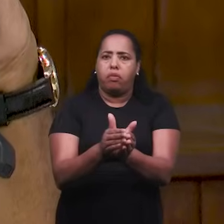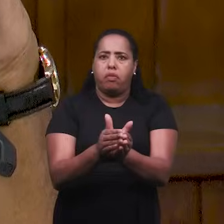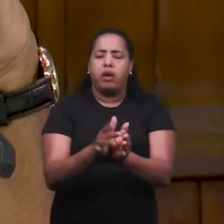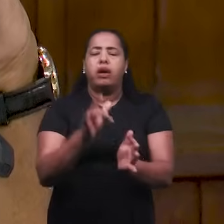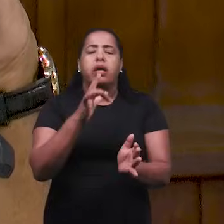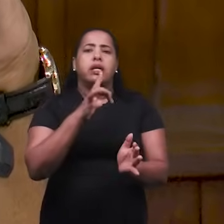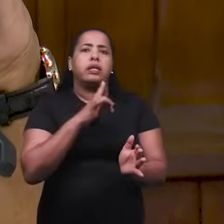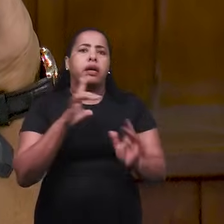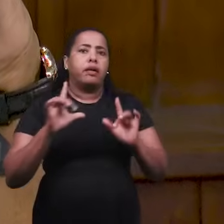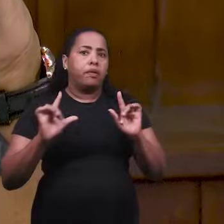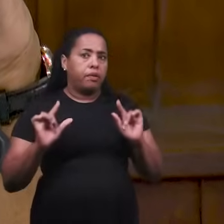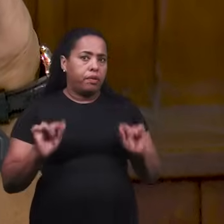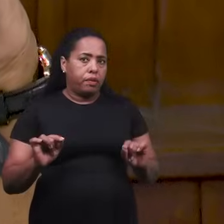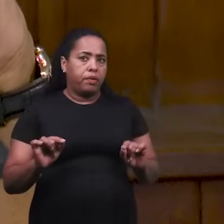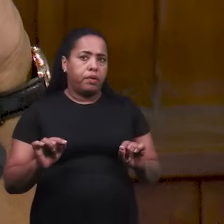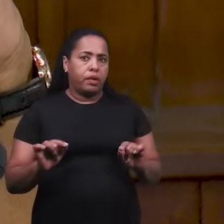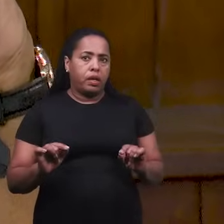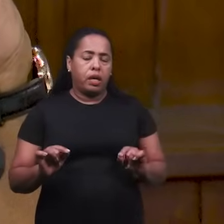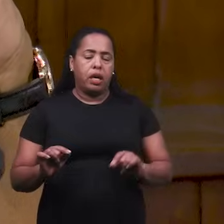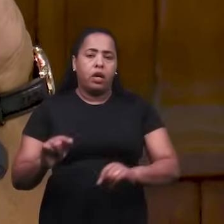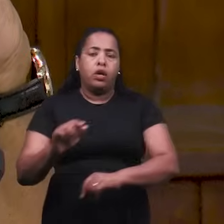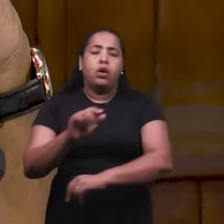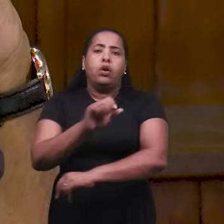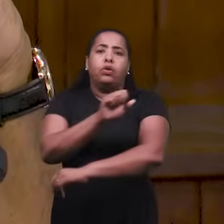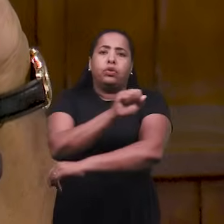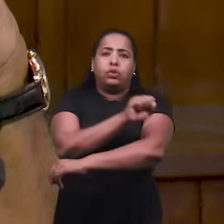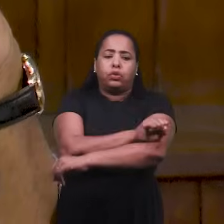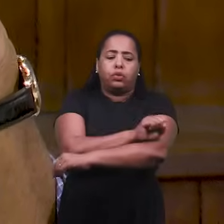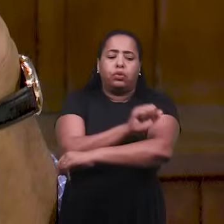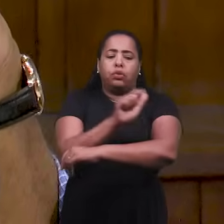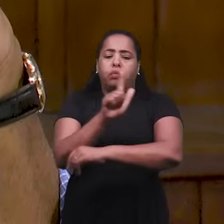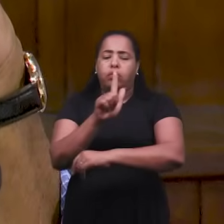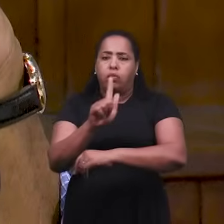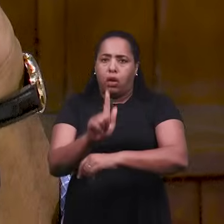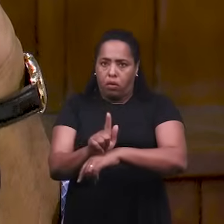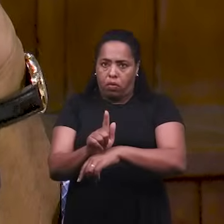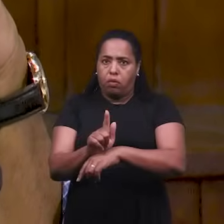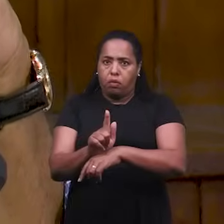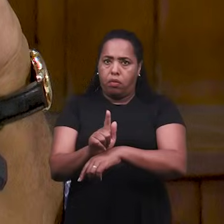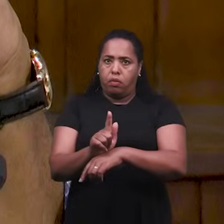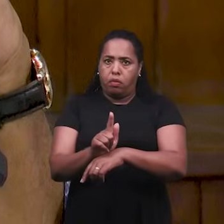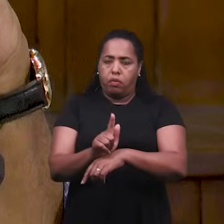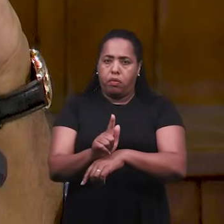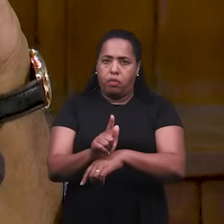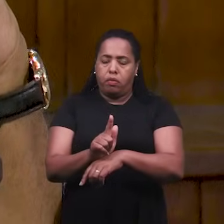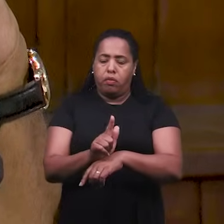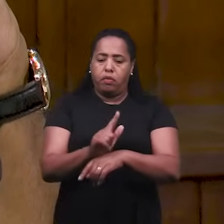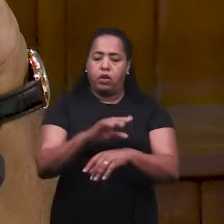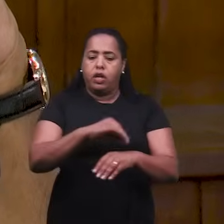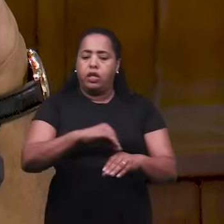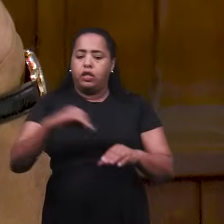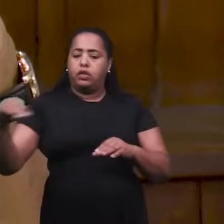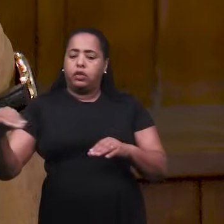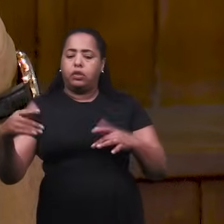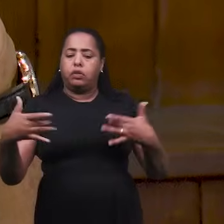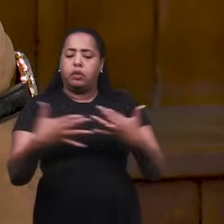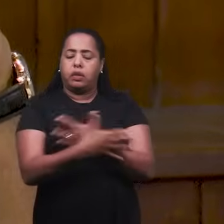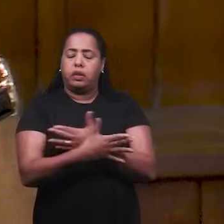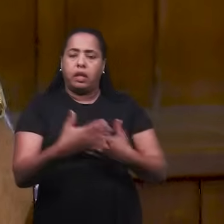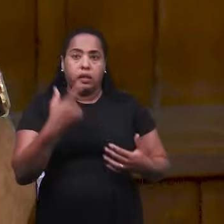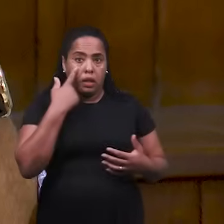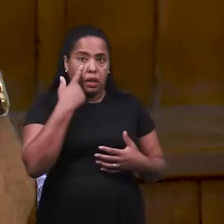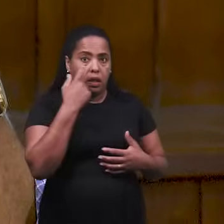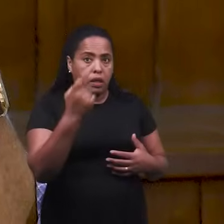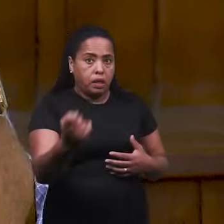caso de Sodoma e Gomorra, que Ló foi tirado da cidade, e é interessante lembrar o seguinte, não sei